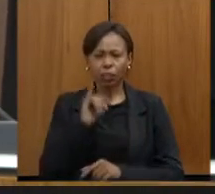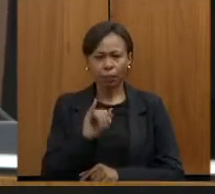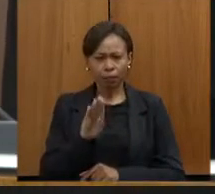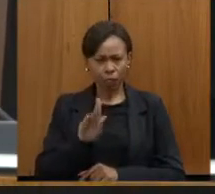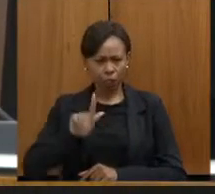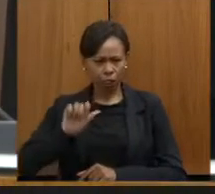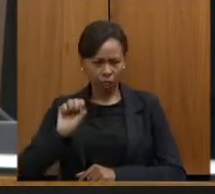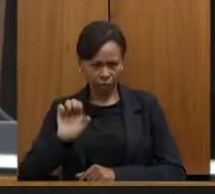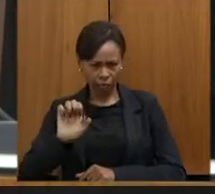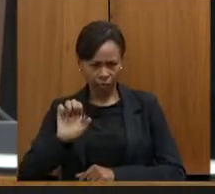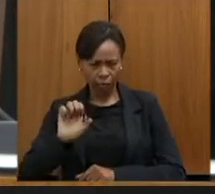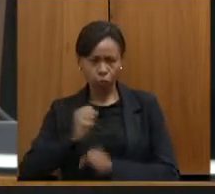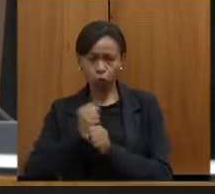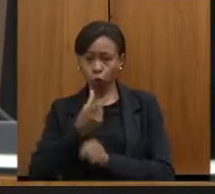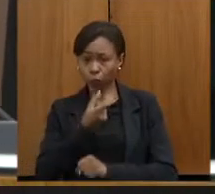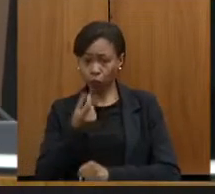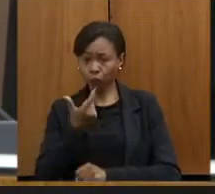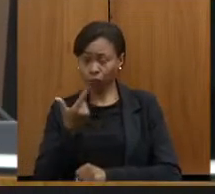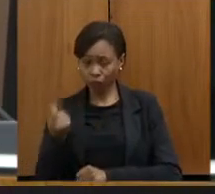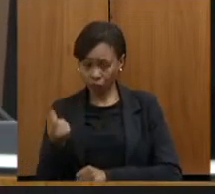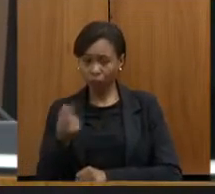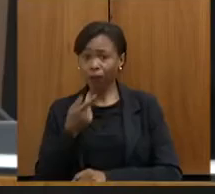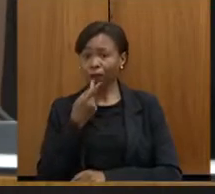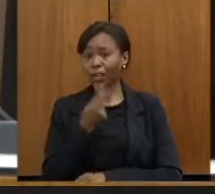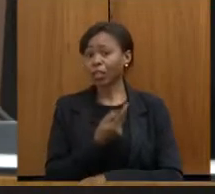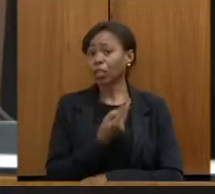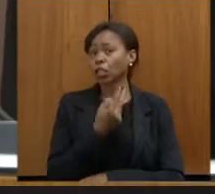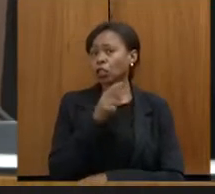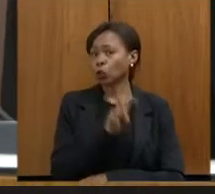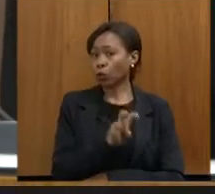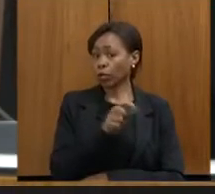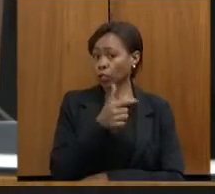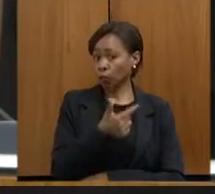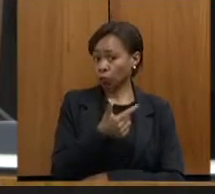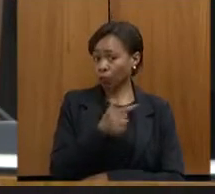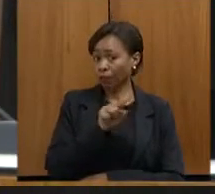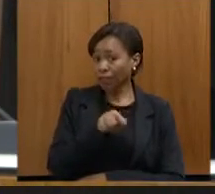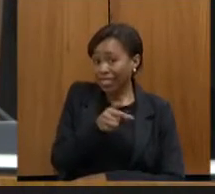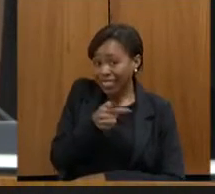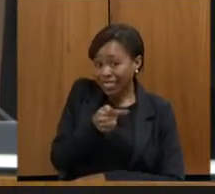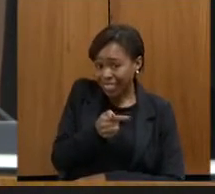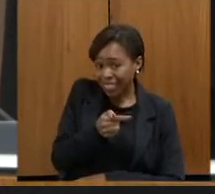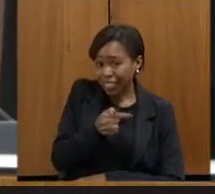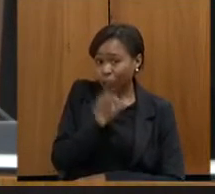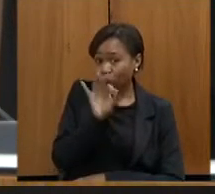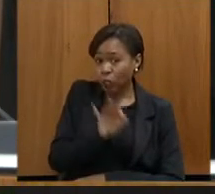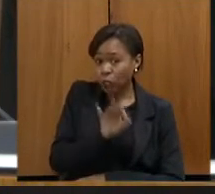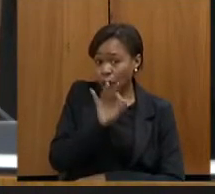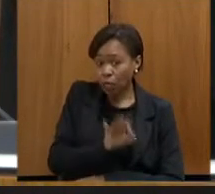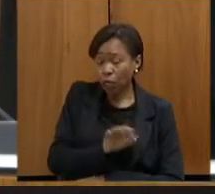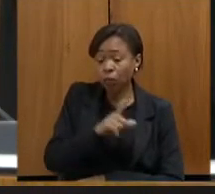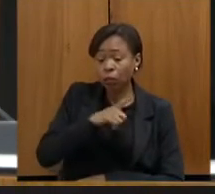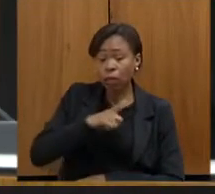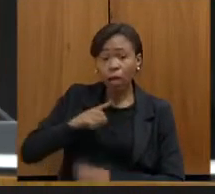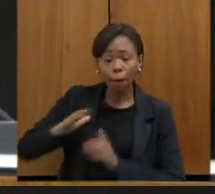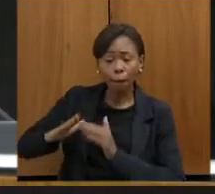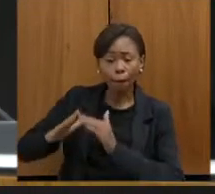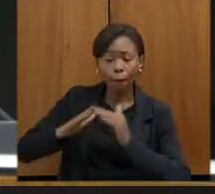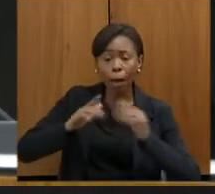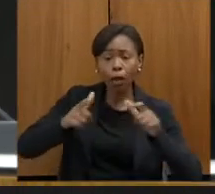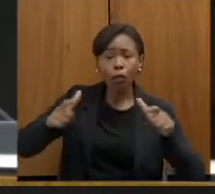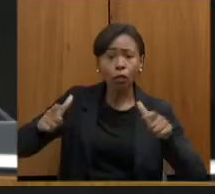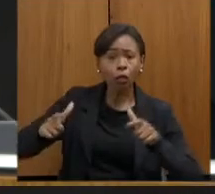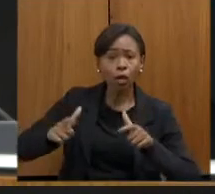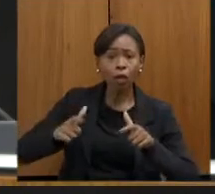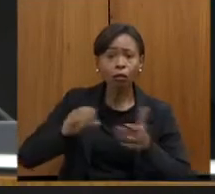falam que 52,7% do território nacional. informal, 52,7%. O município de